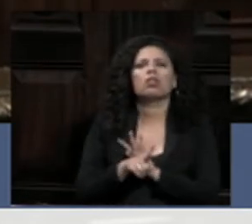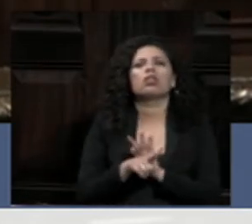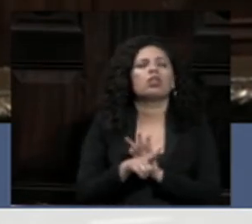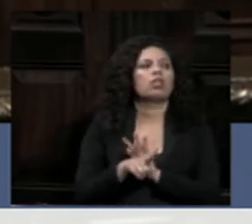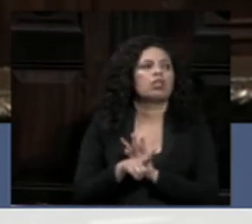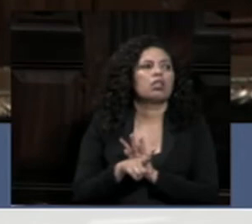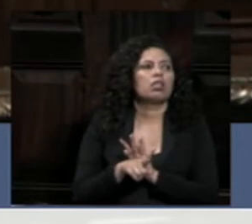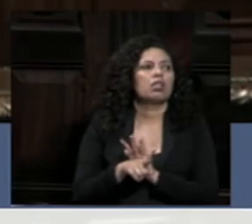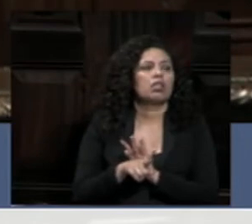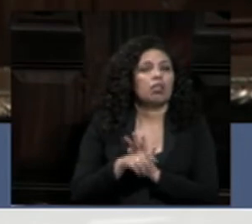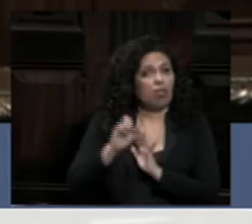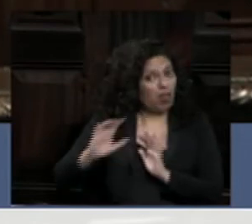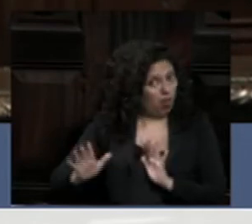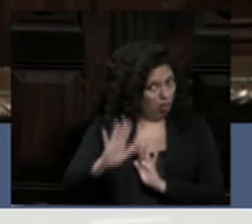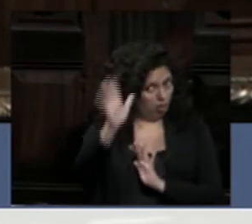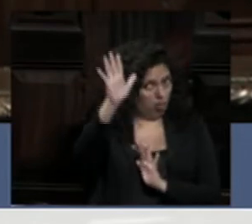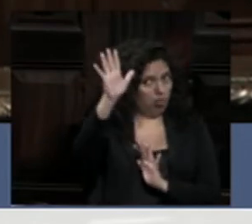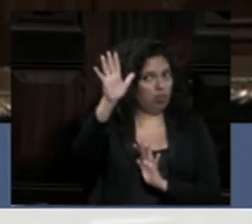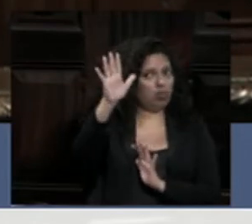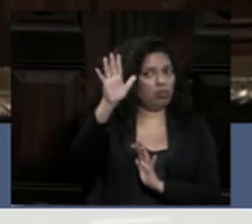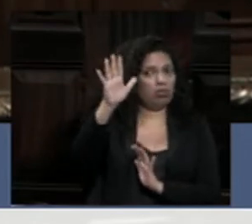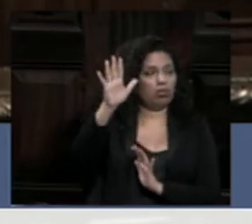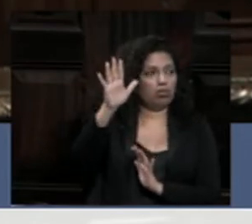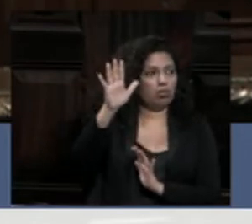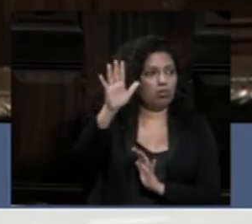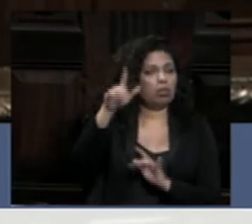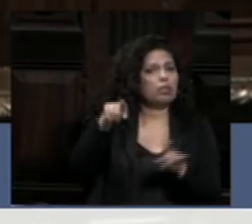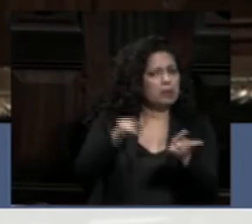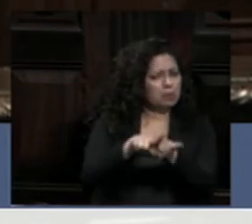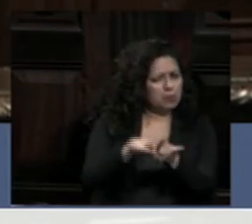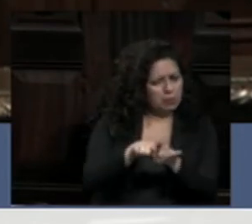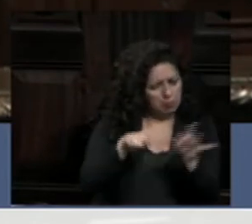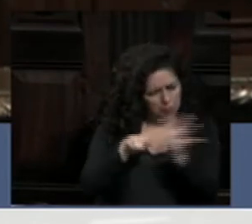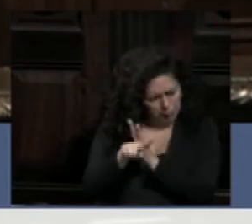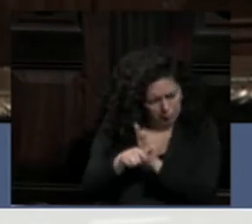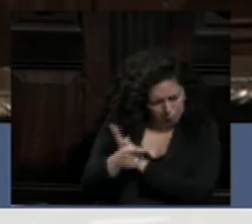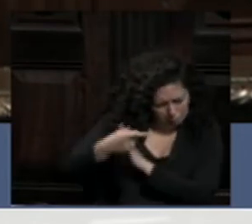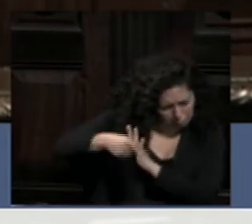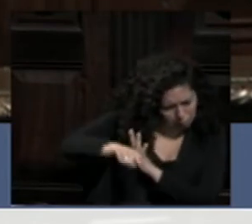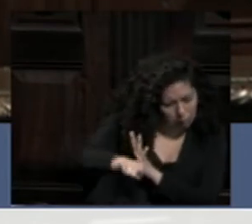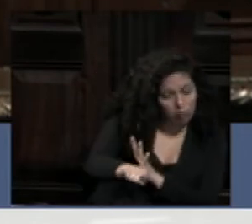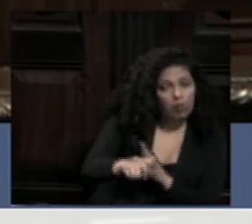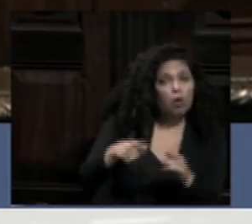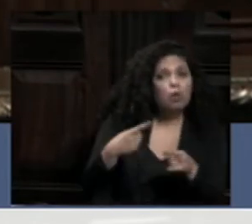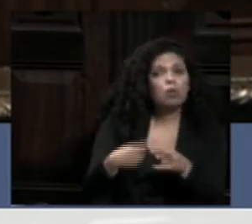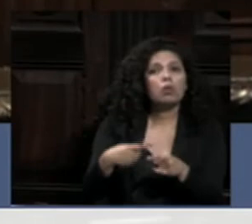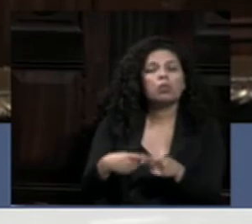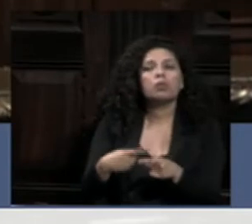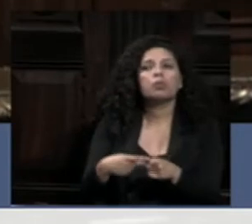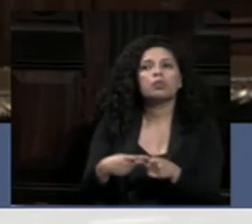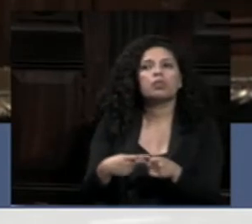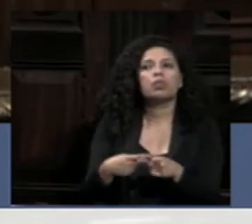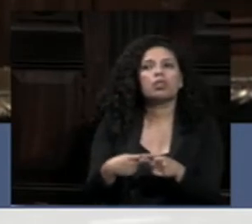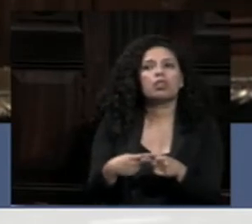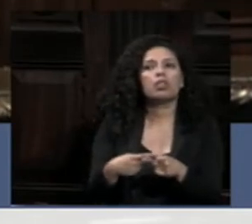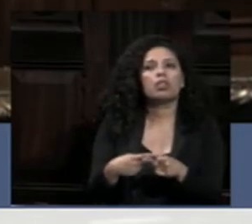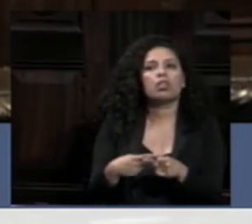é cara e rigorosa, porque ela é uma